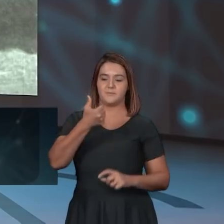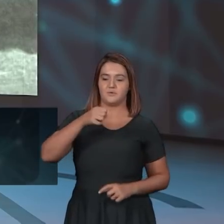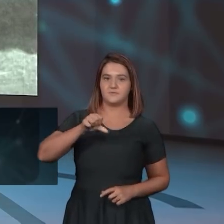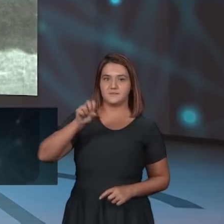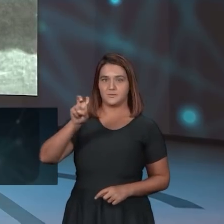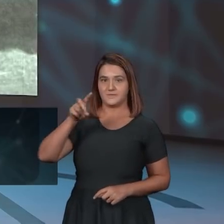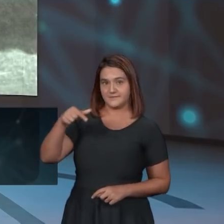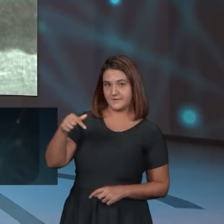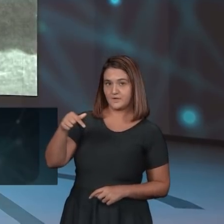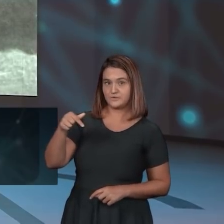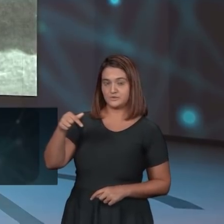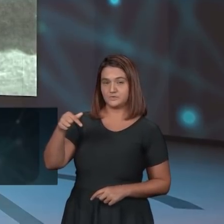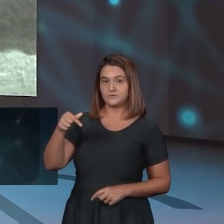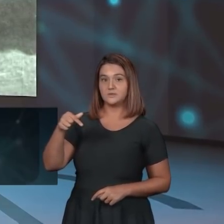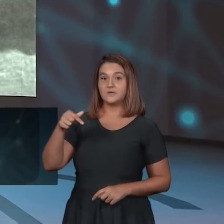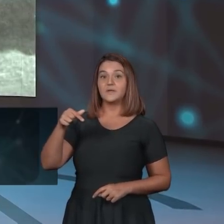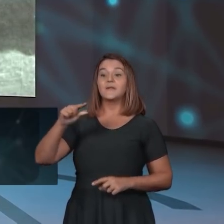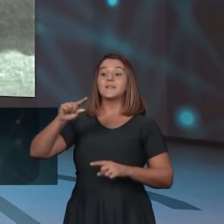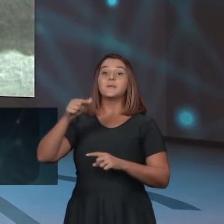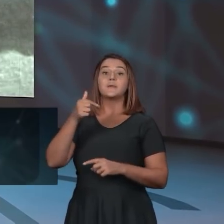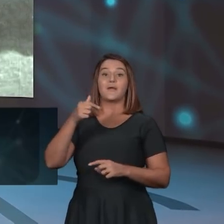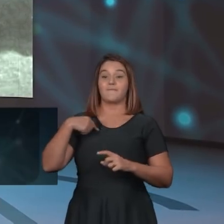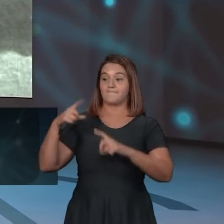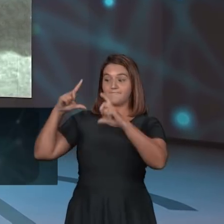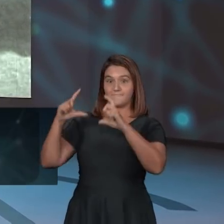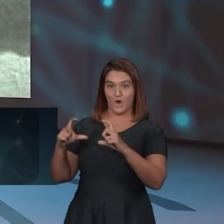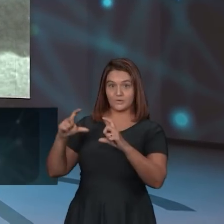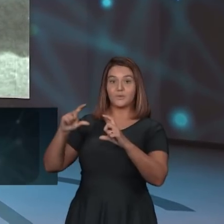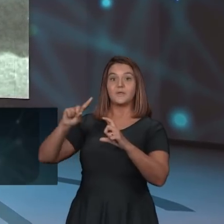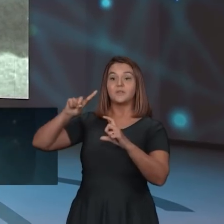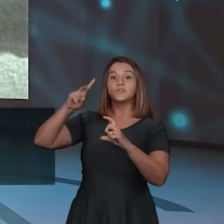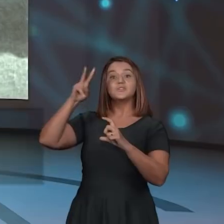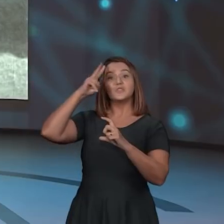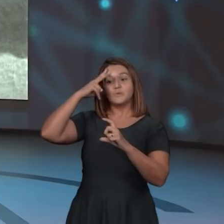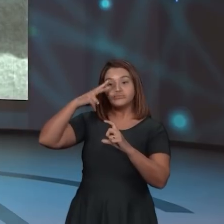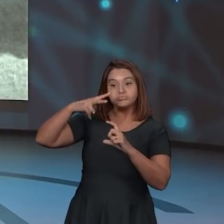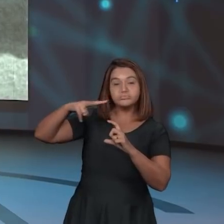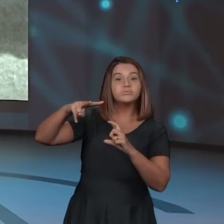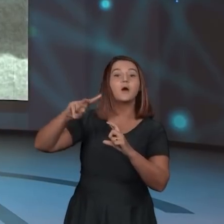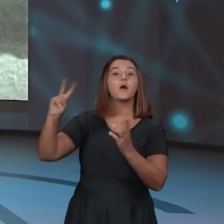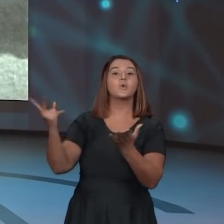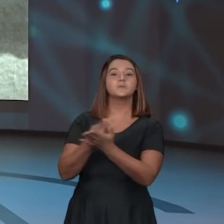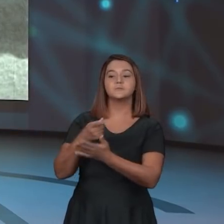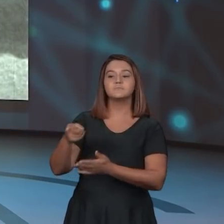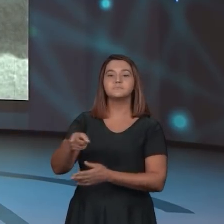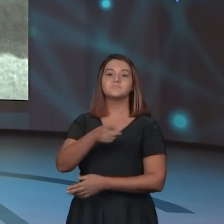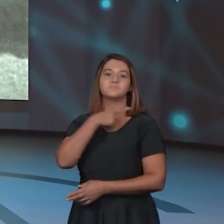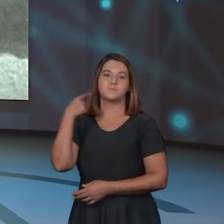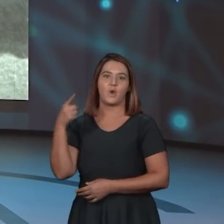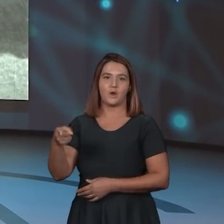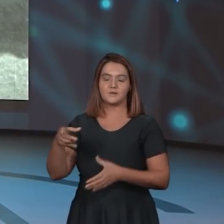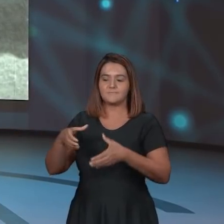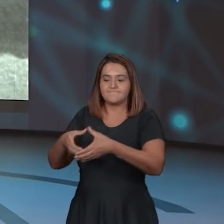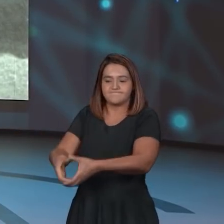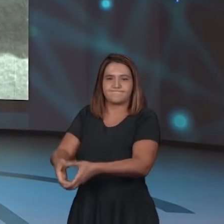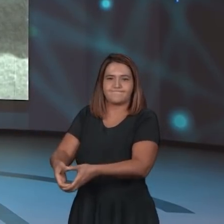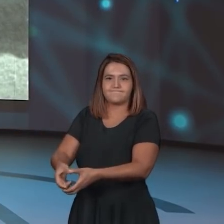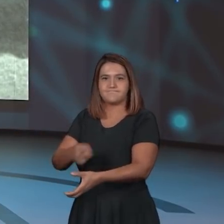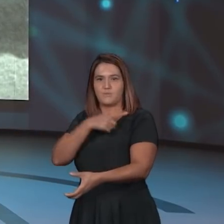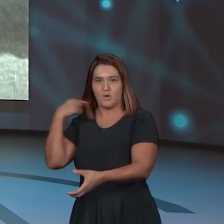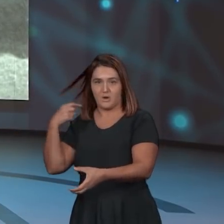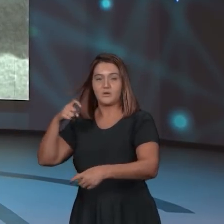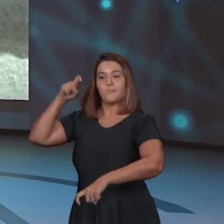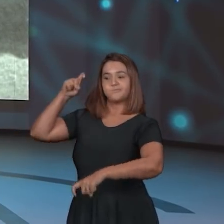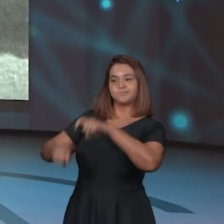dias depois dessa foto, essa linda menininha de 5 anos de idade foi morta, estrangulada,